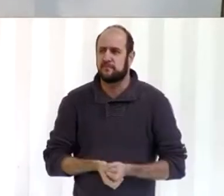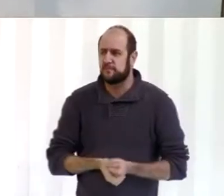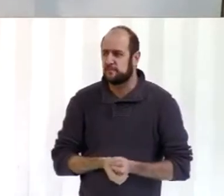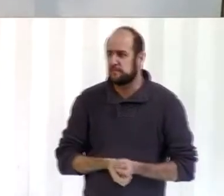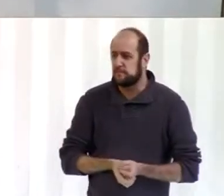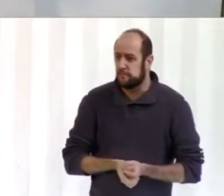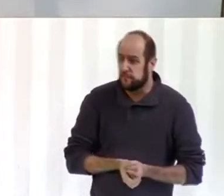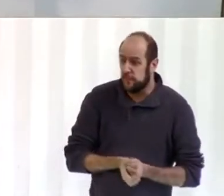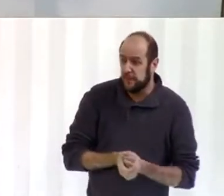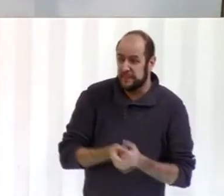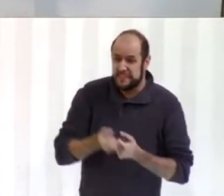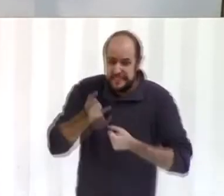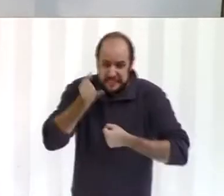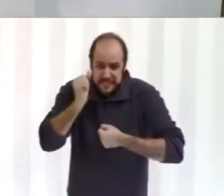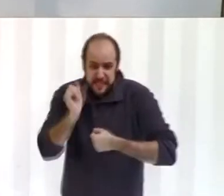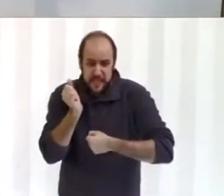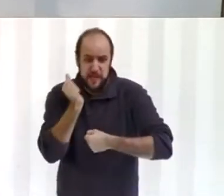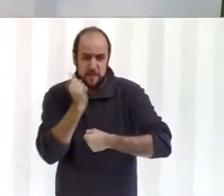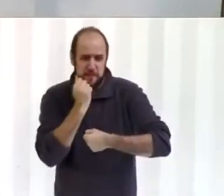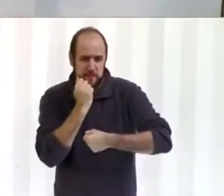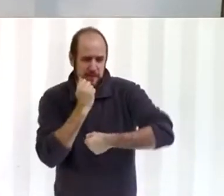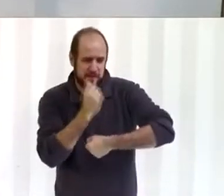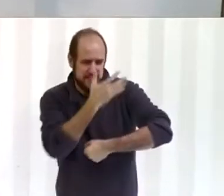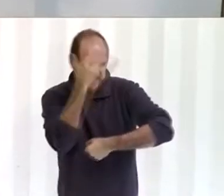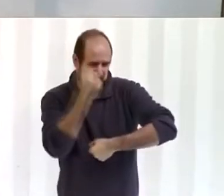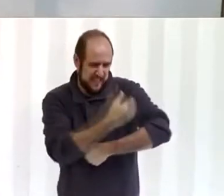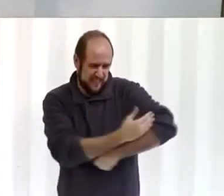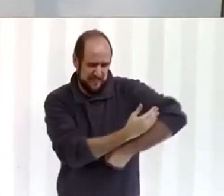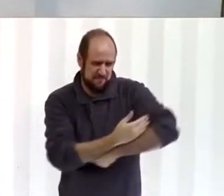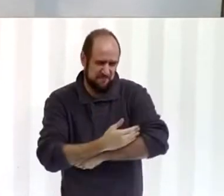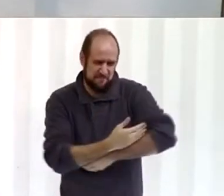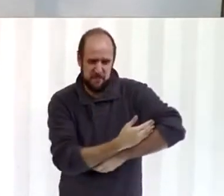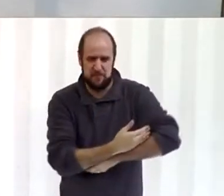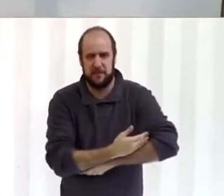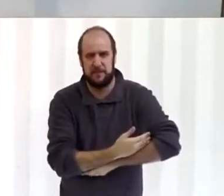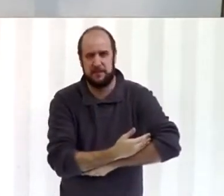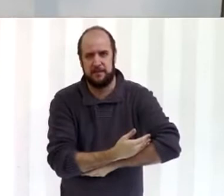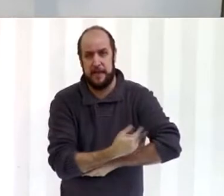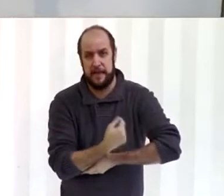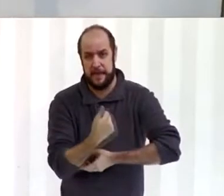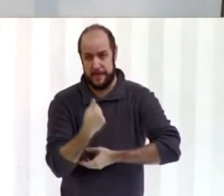esquecer, eu não me esquecerei de você.